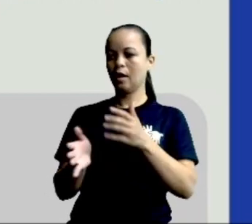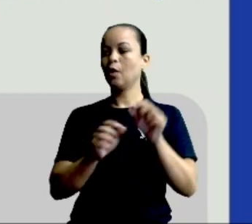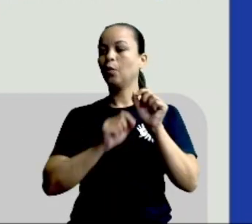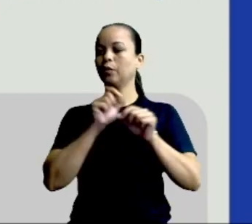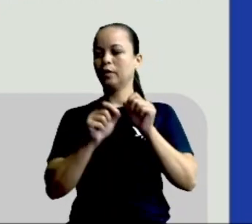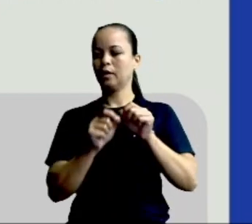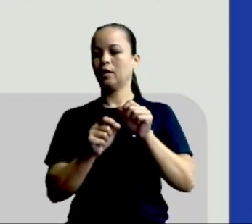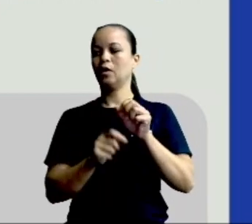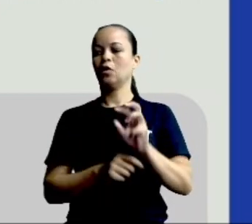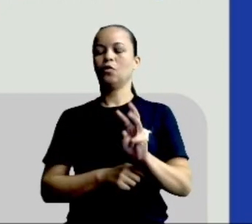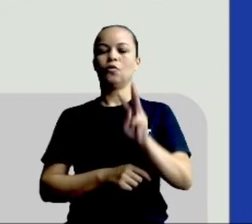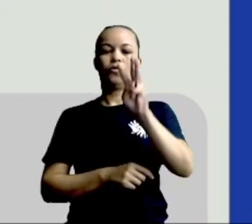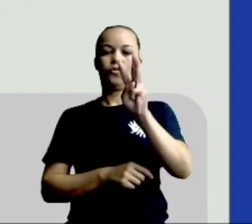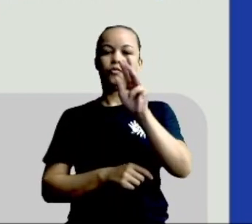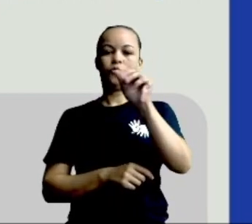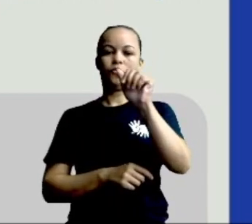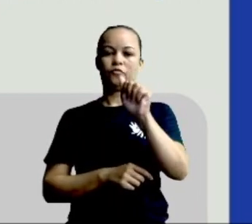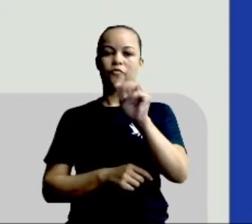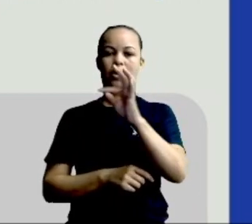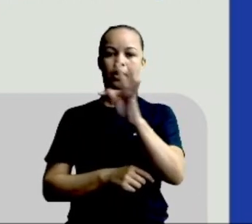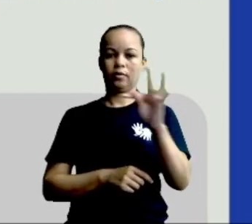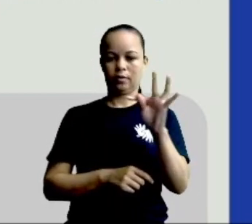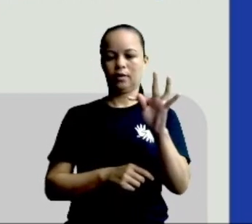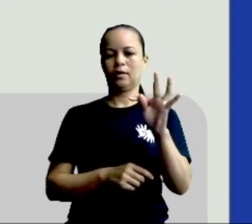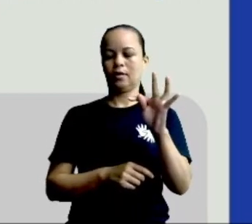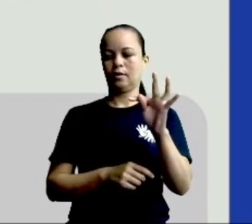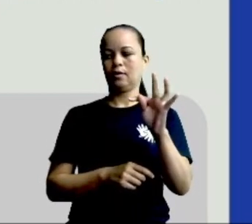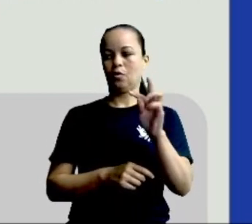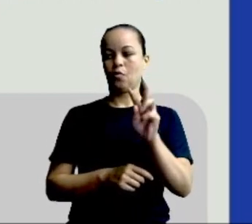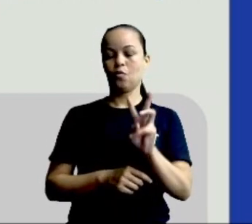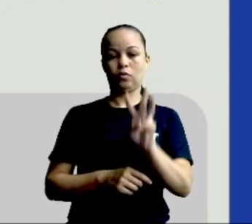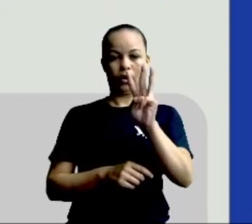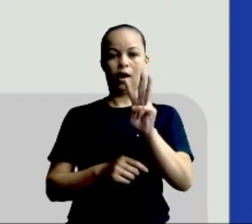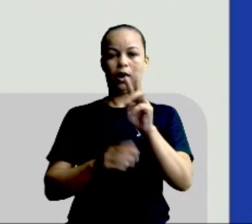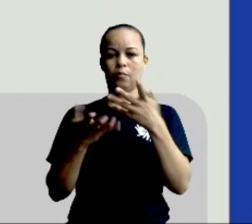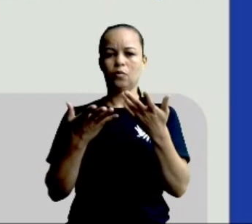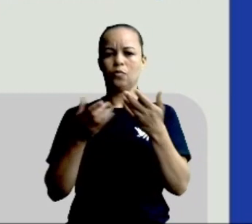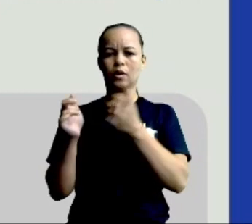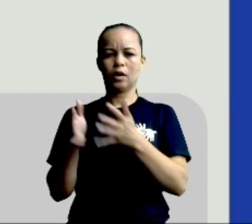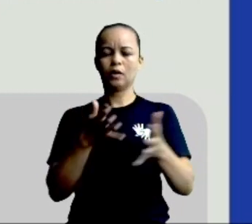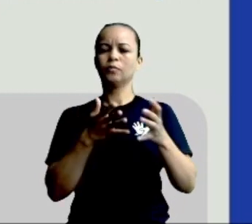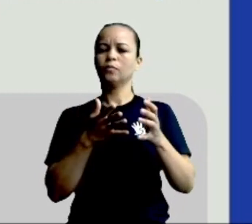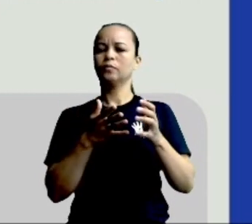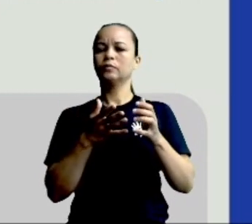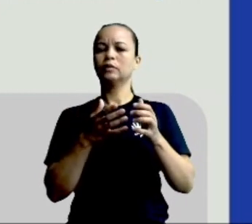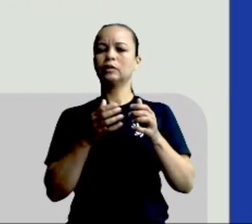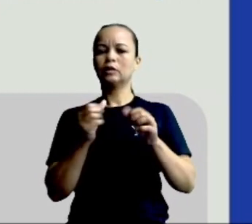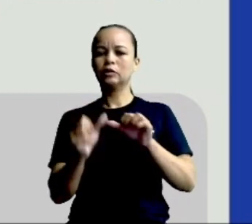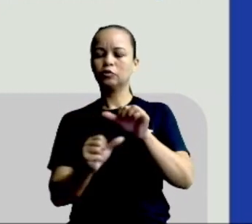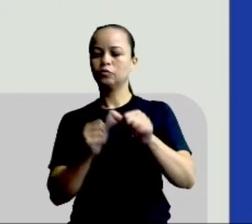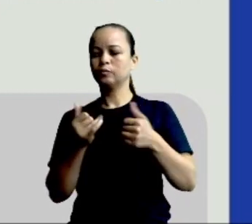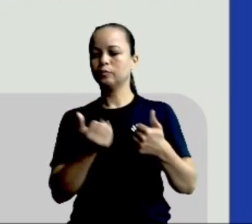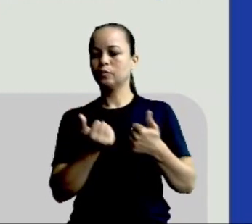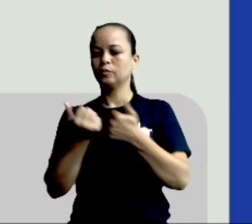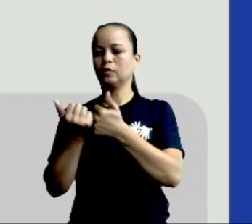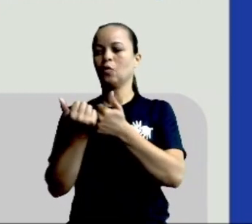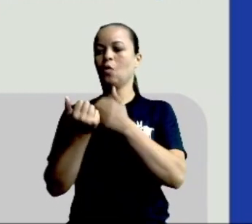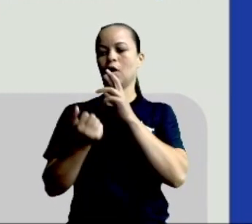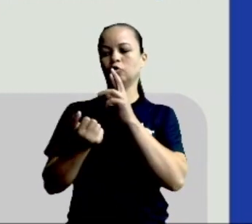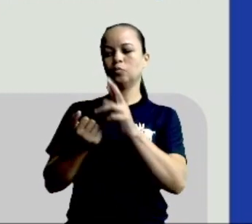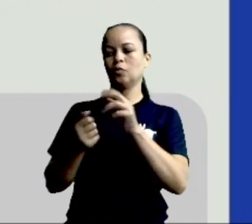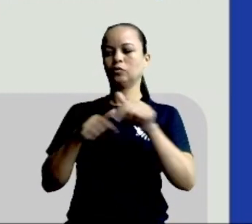Então, o watt é a potência que corresponde a um trabalho de 1 joule por